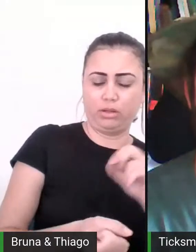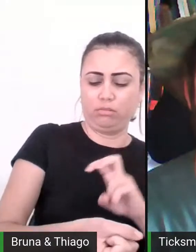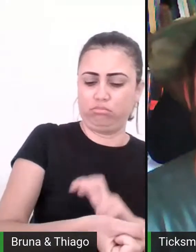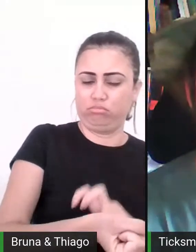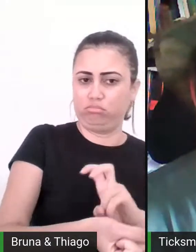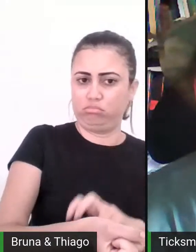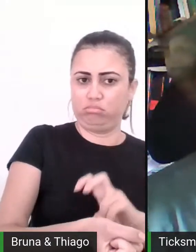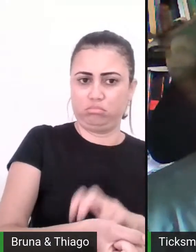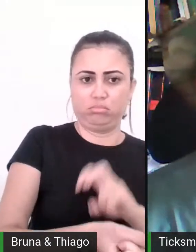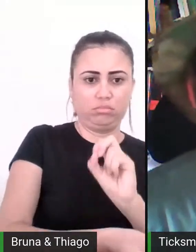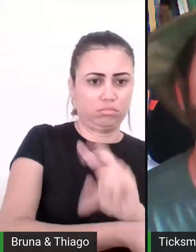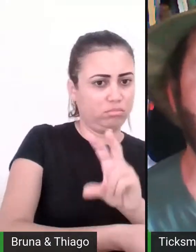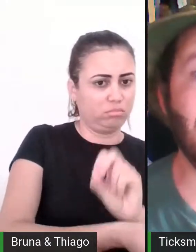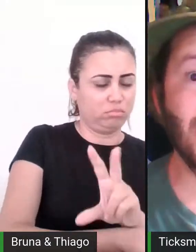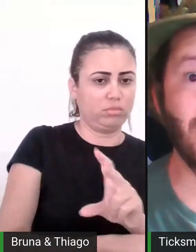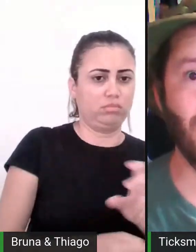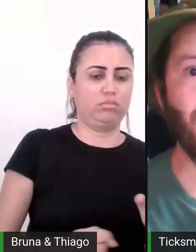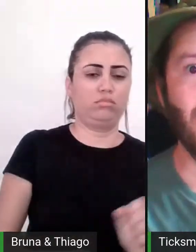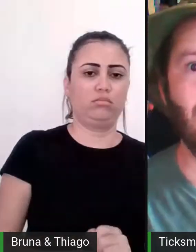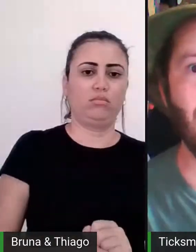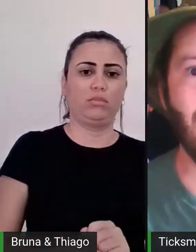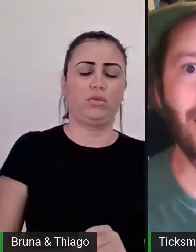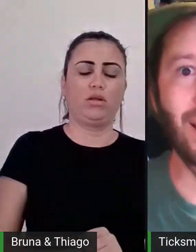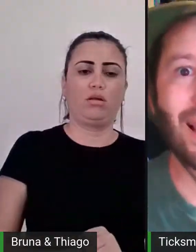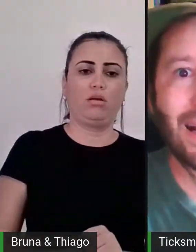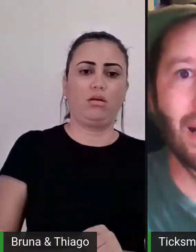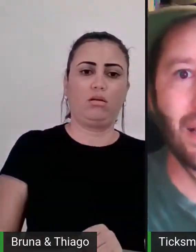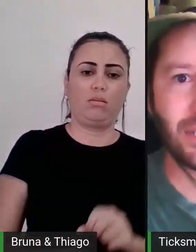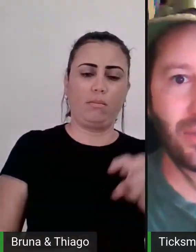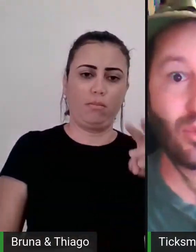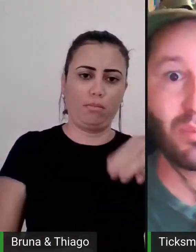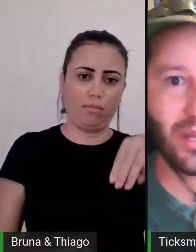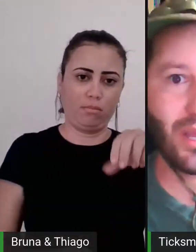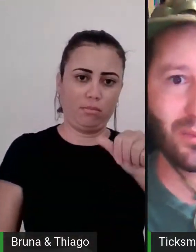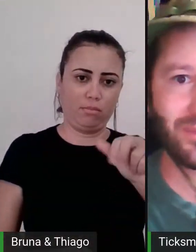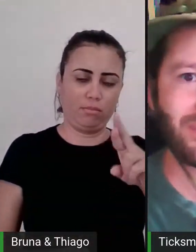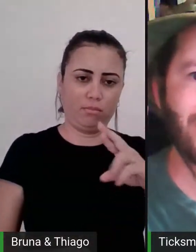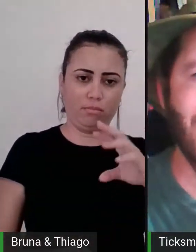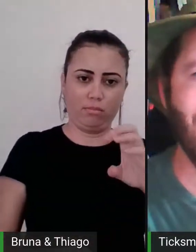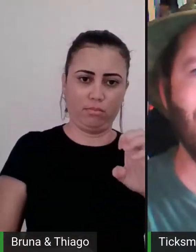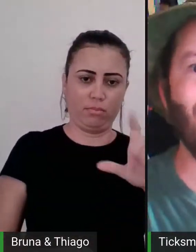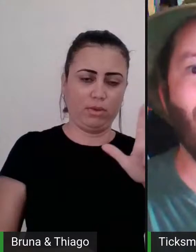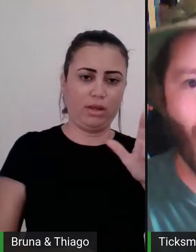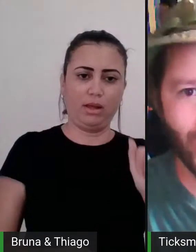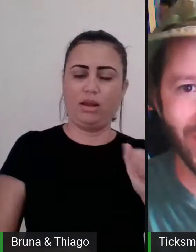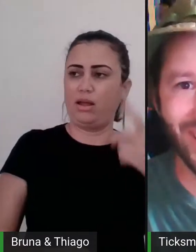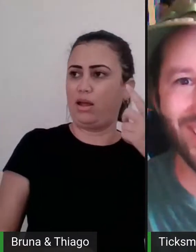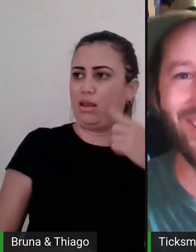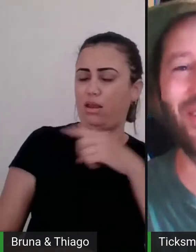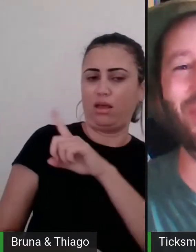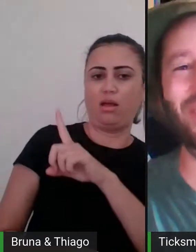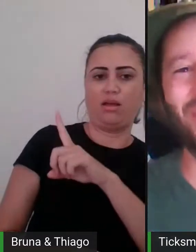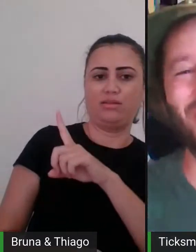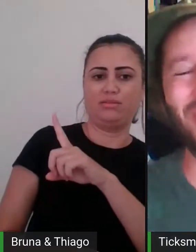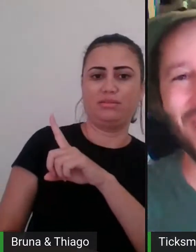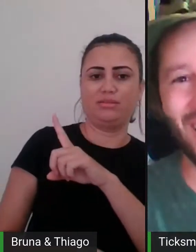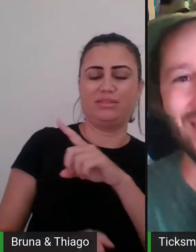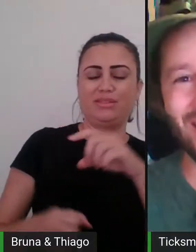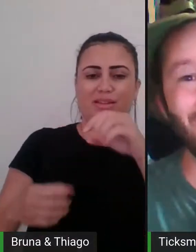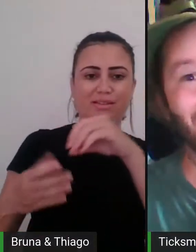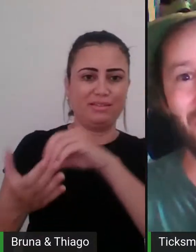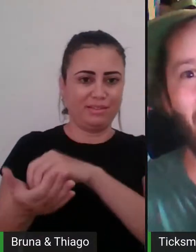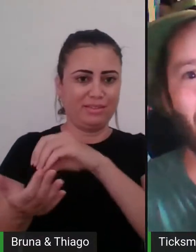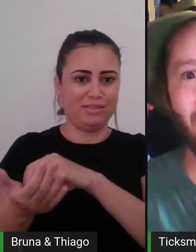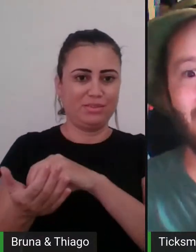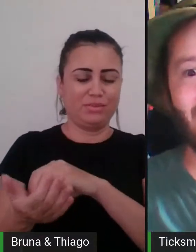Marcelo Leite. Tá, ok. Marcelo. Aquela lacraia de dentro do banheiro, né, inclusive ontem eu matei uma aqui em